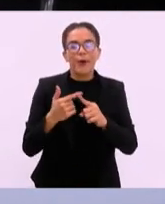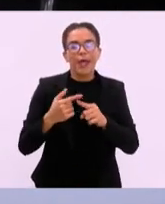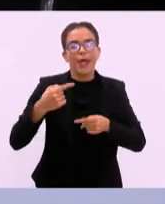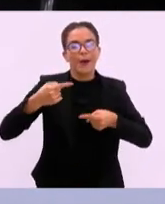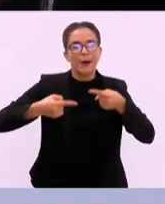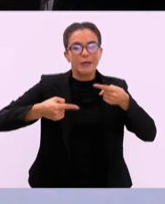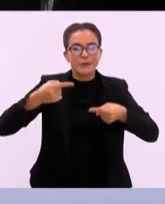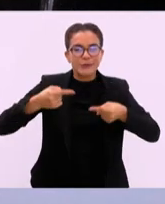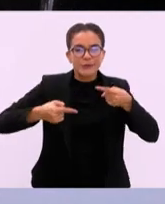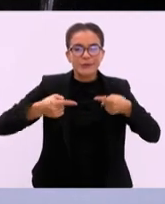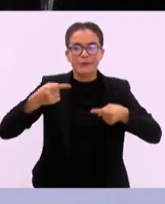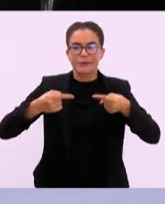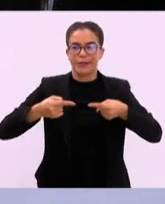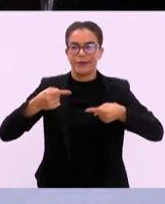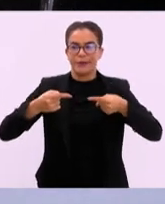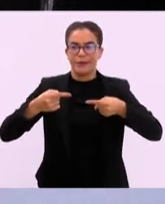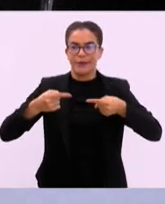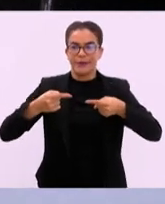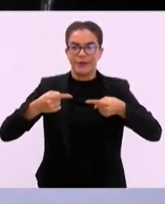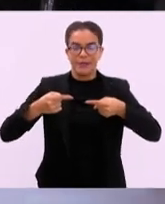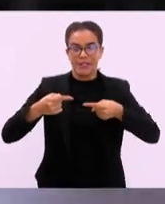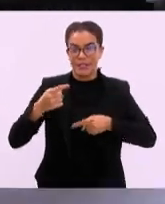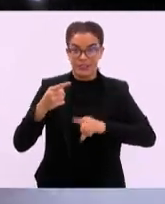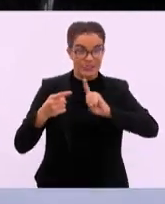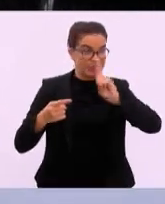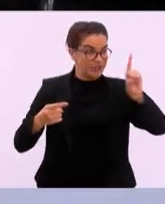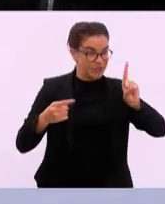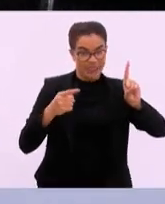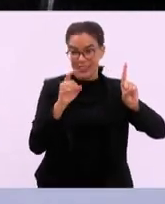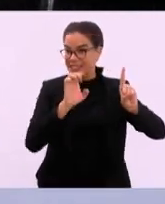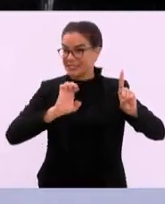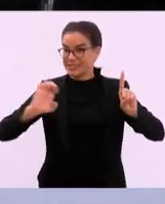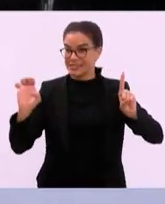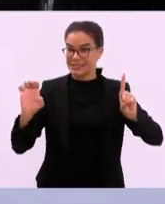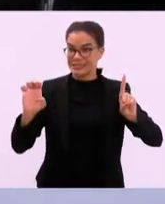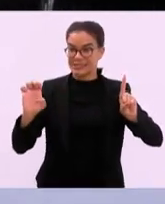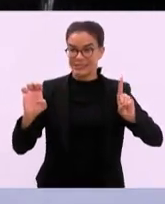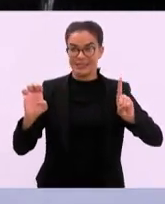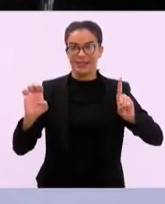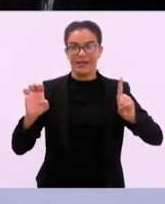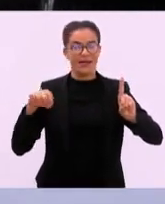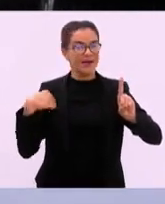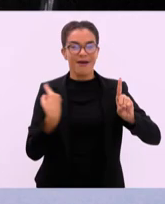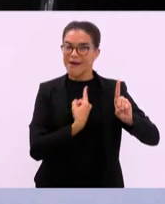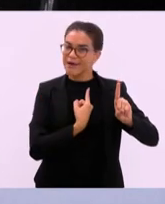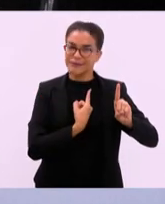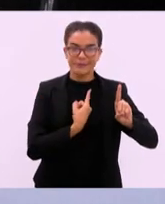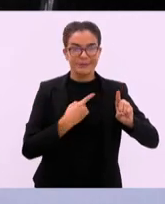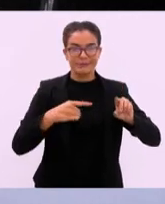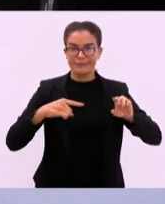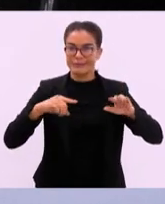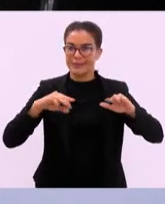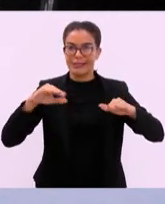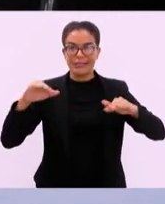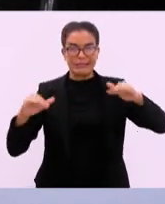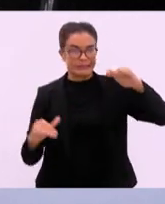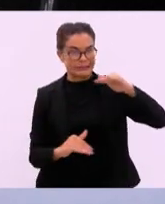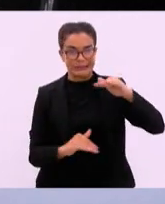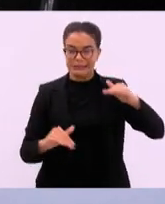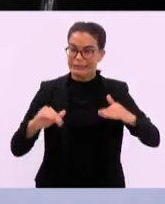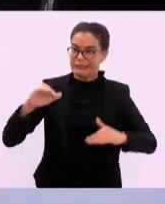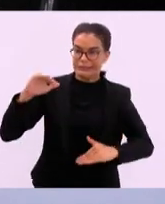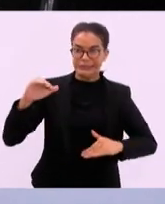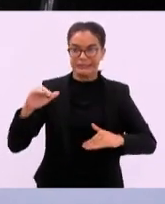discussão entre direita e esquerda, a gente estaria no nível da discussão